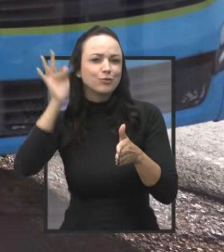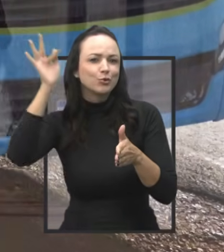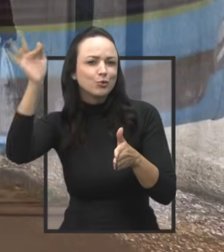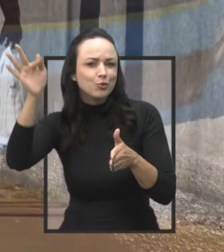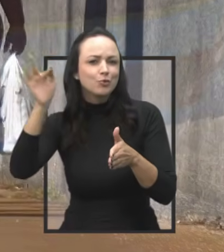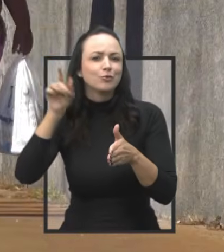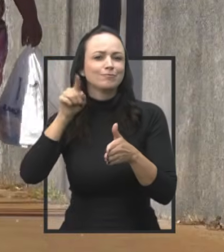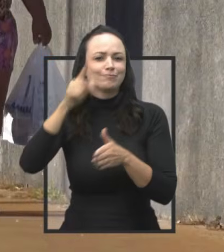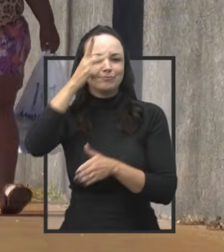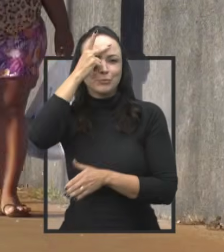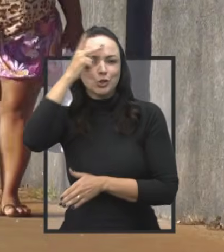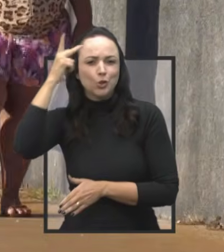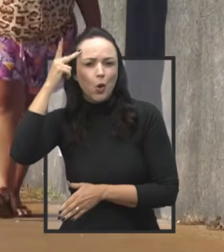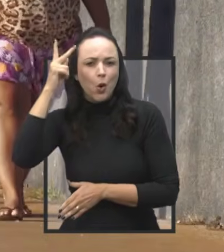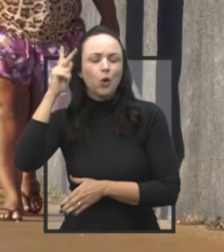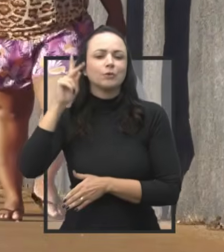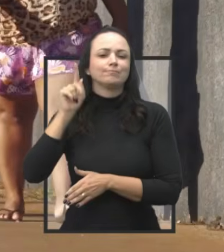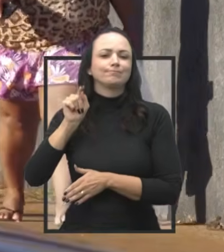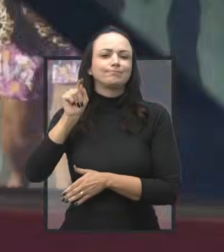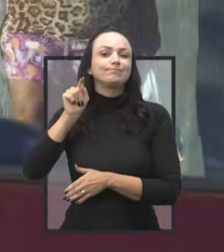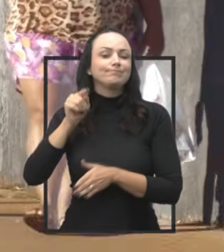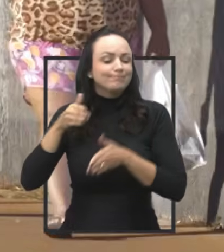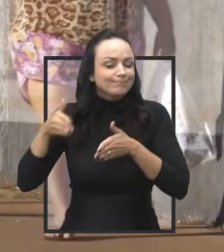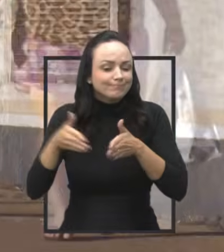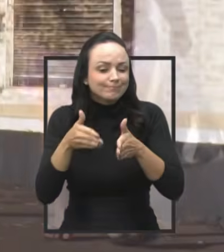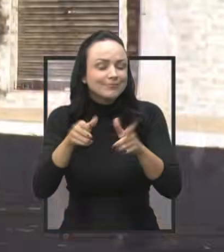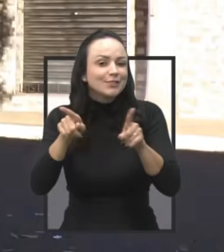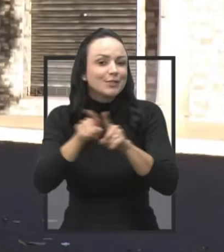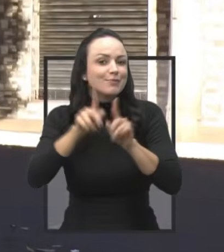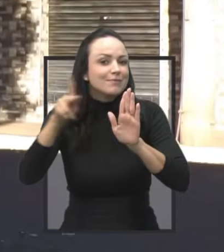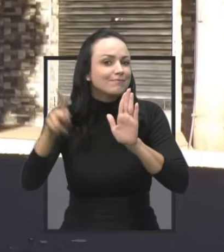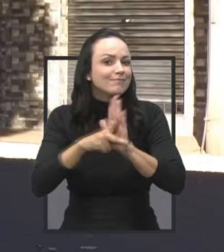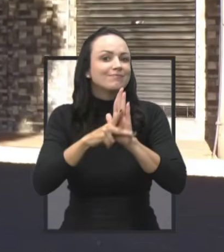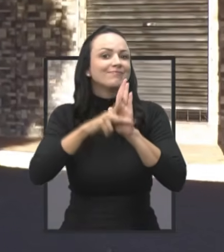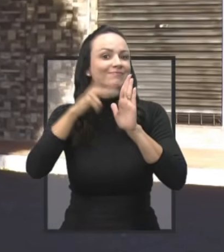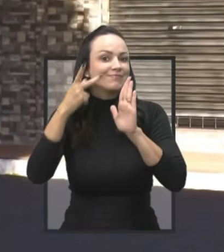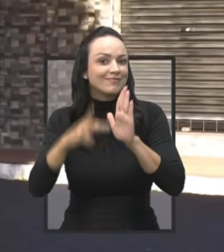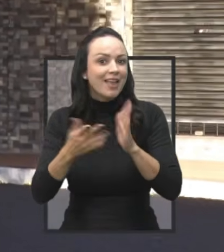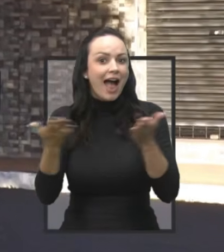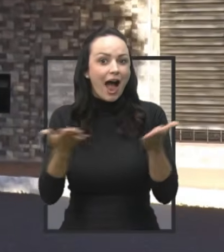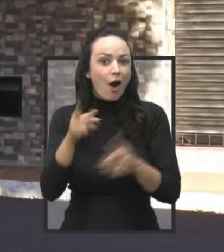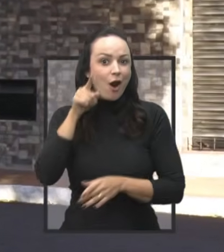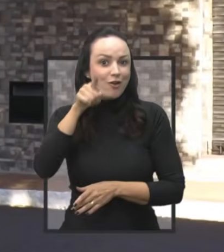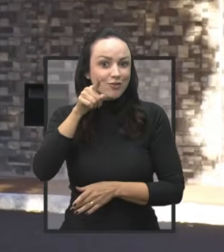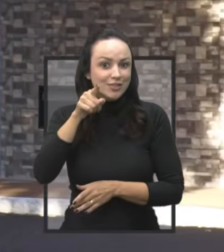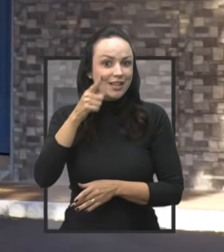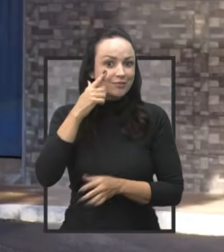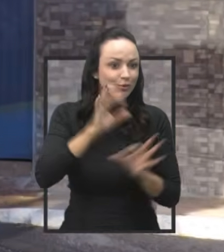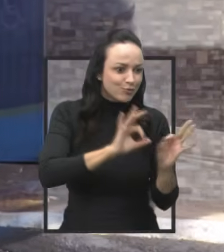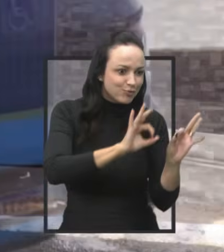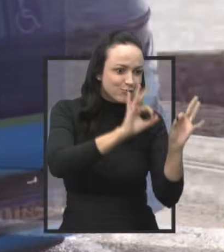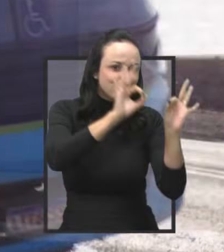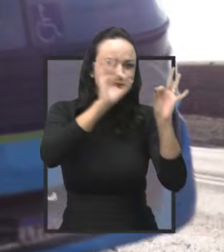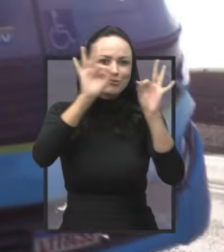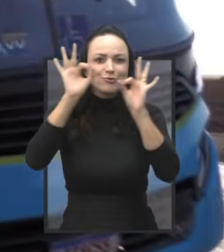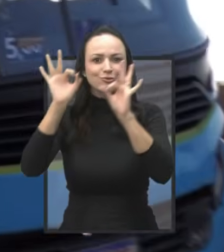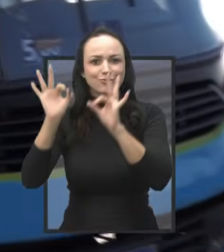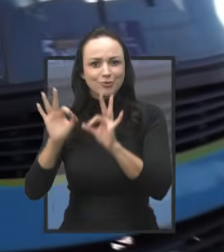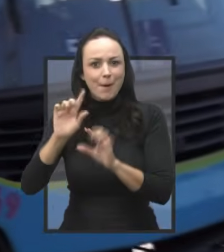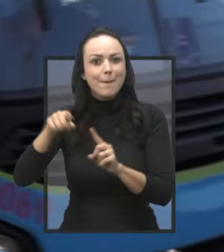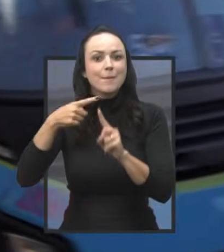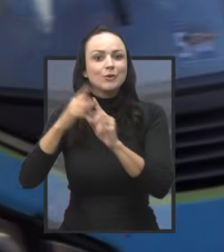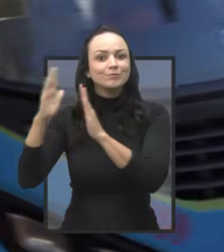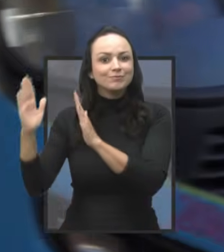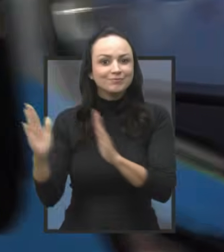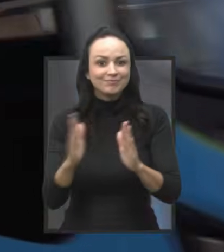sobre pessoas, estradas e pertencimento. É o que você confere a partir de agora em mais